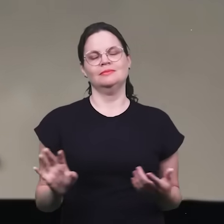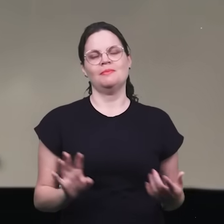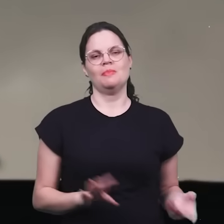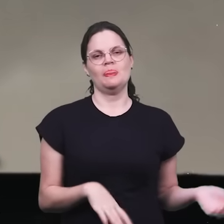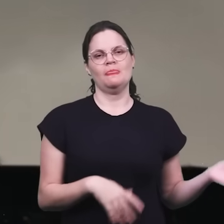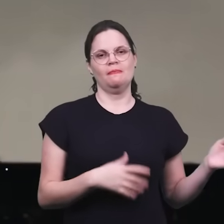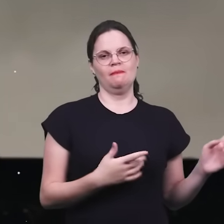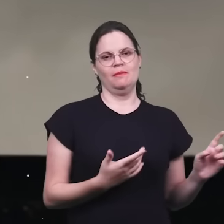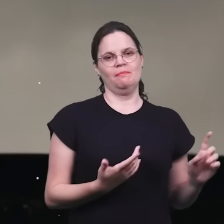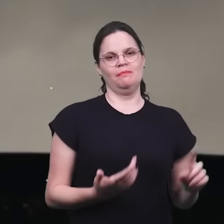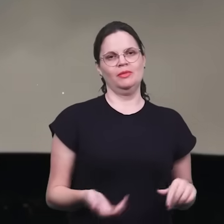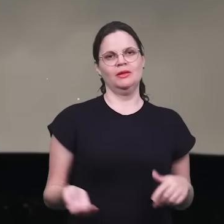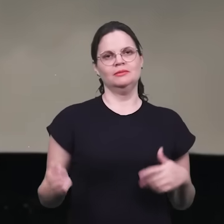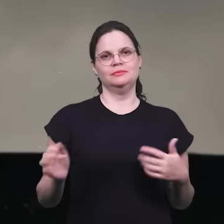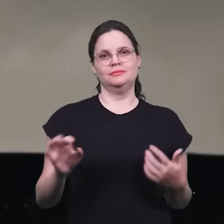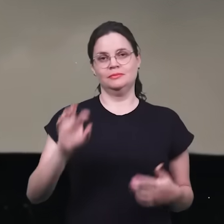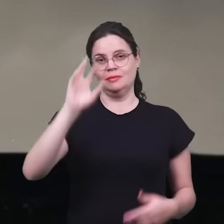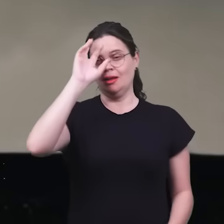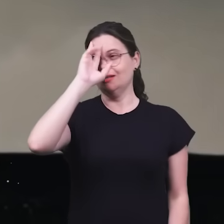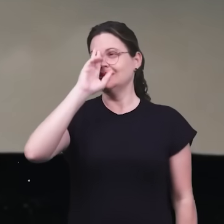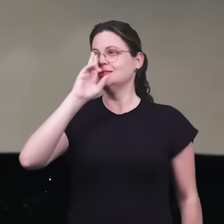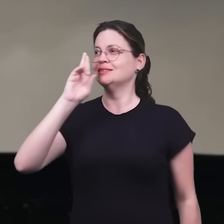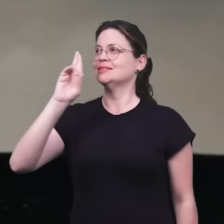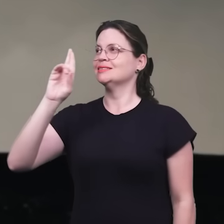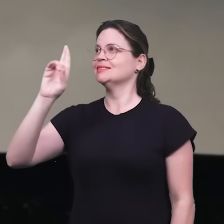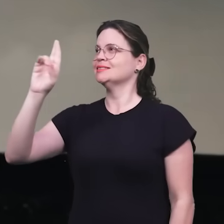chorar aos teus